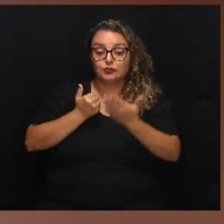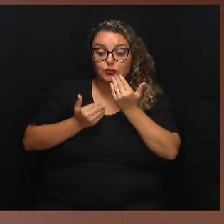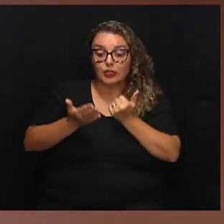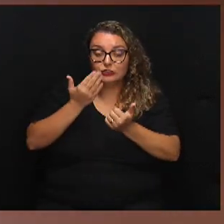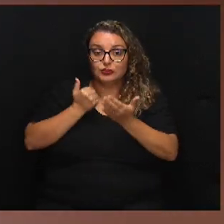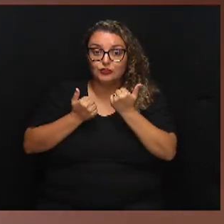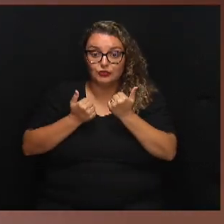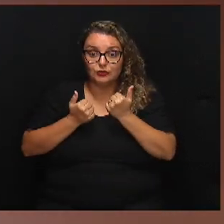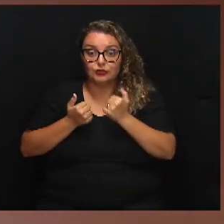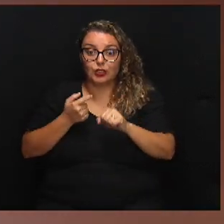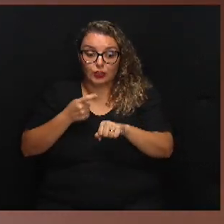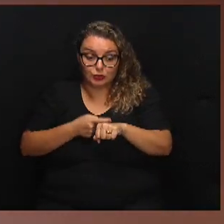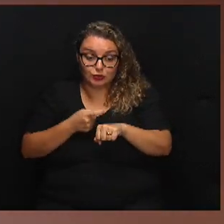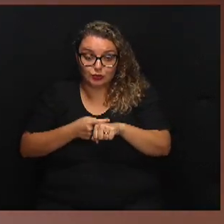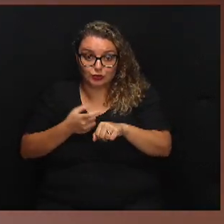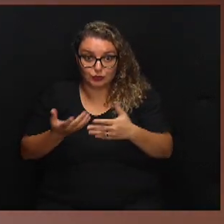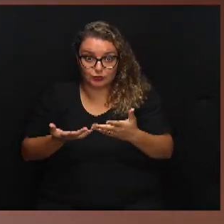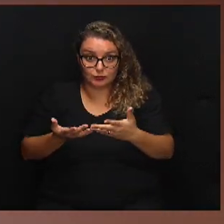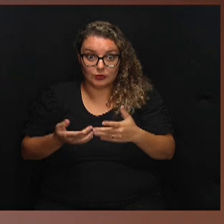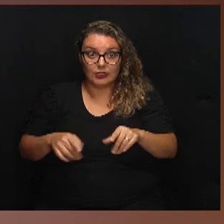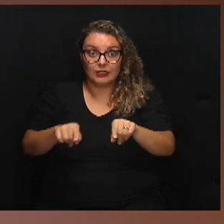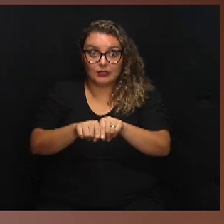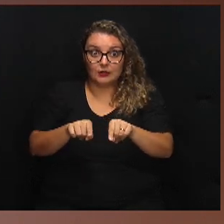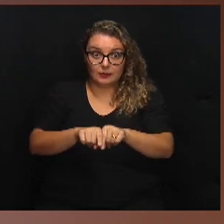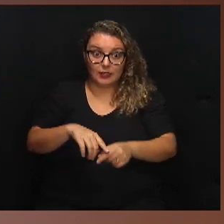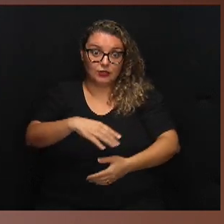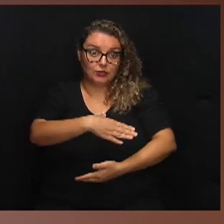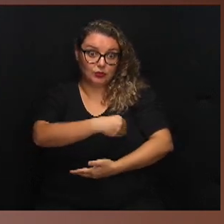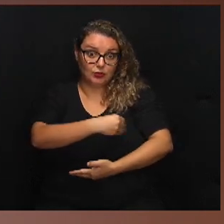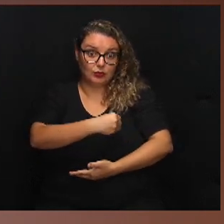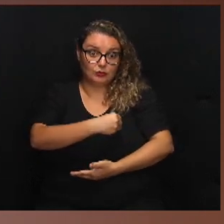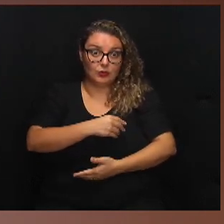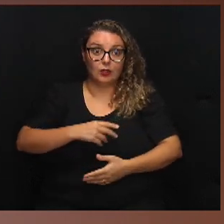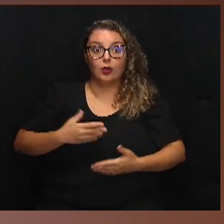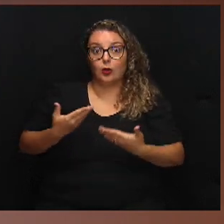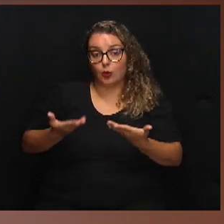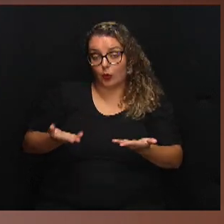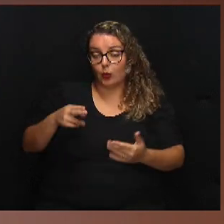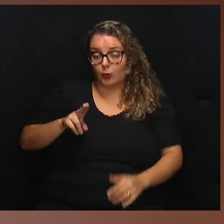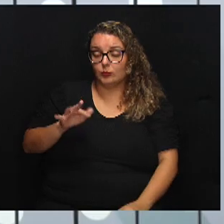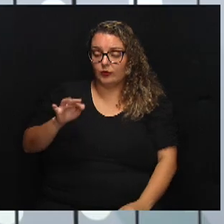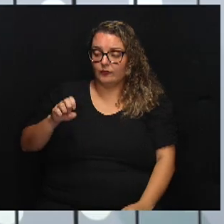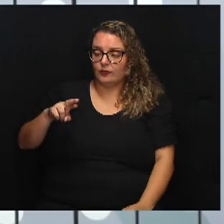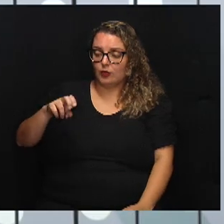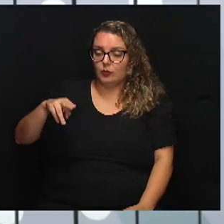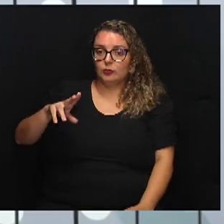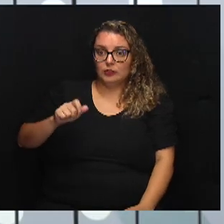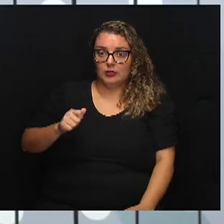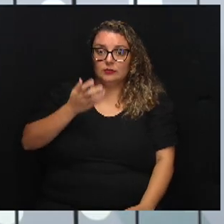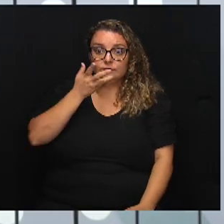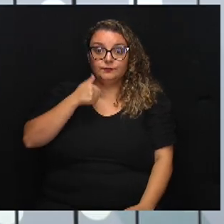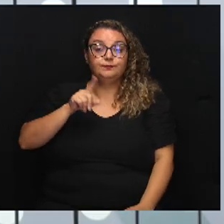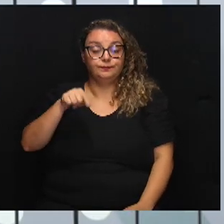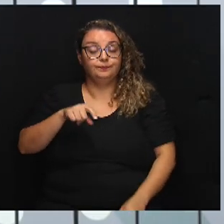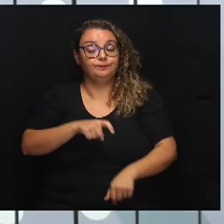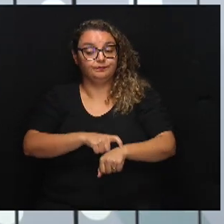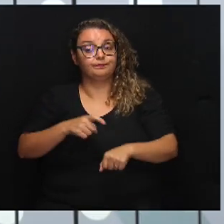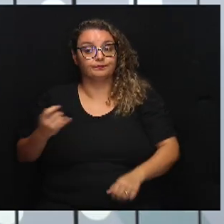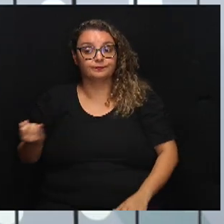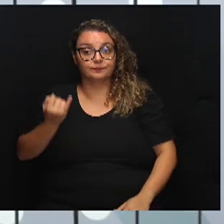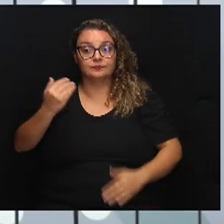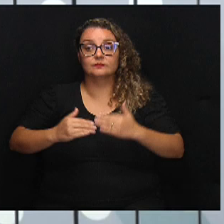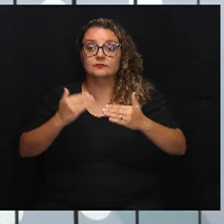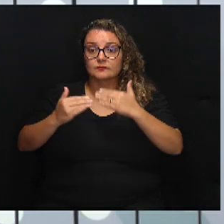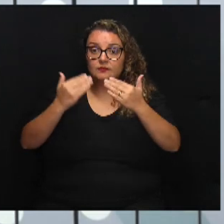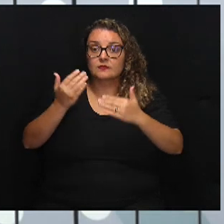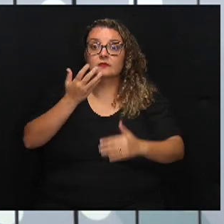alimentos sólidos, além do leite materno ou fórmula infantil. e é uma etapa importante do desenvolvimento